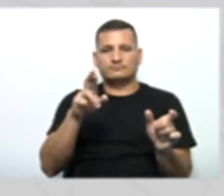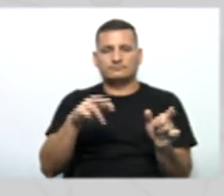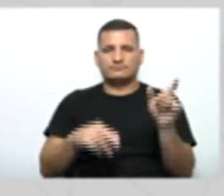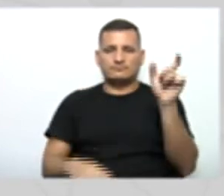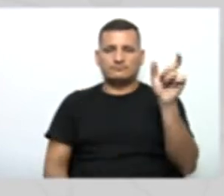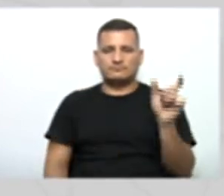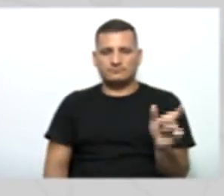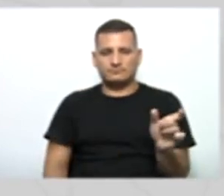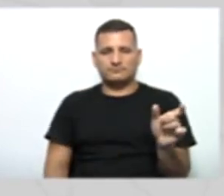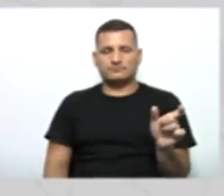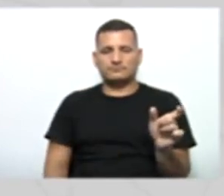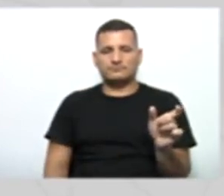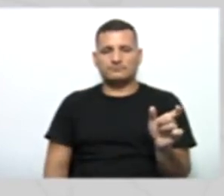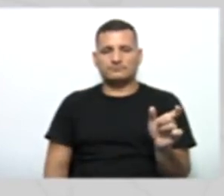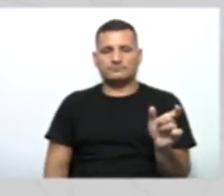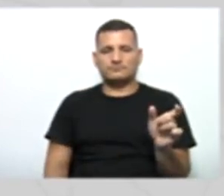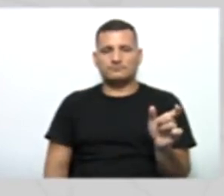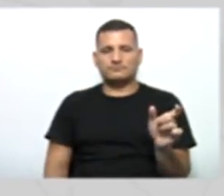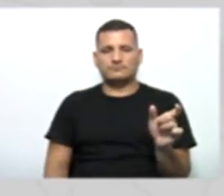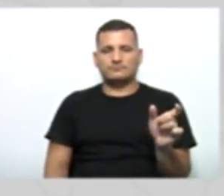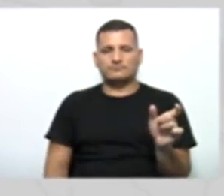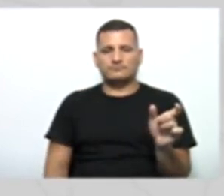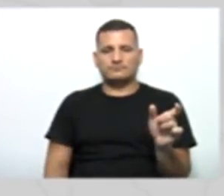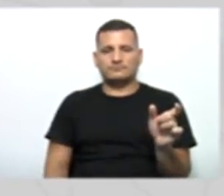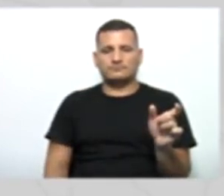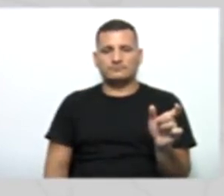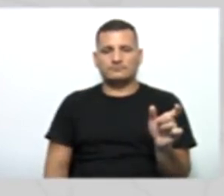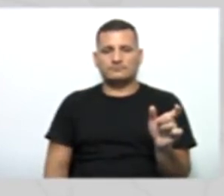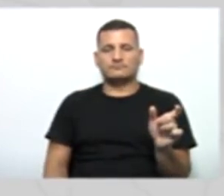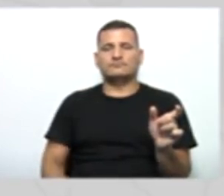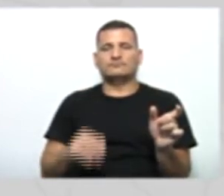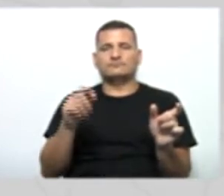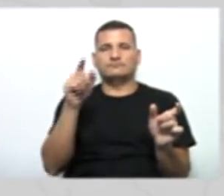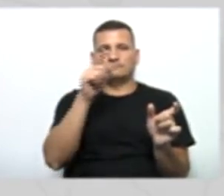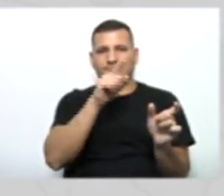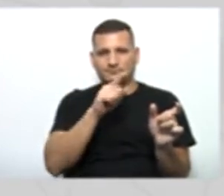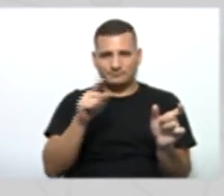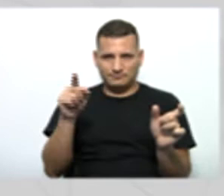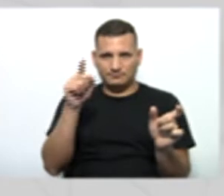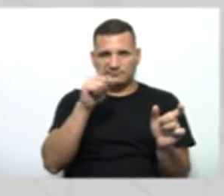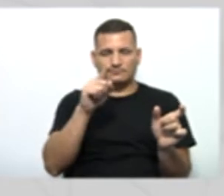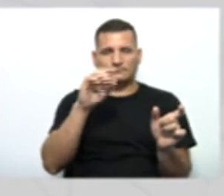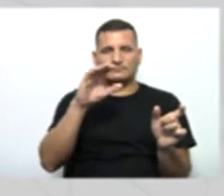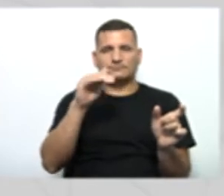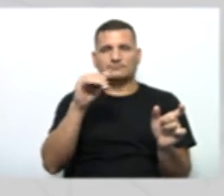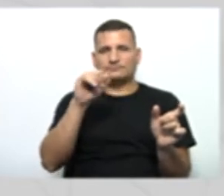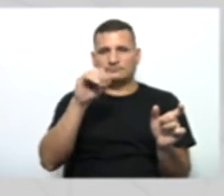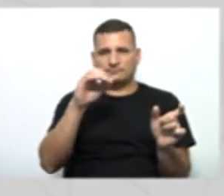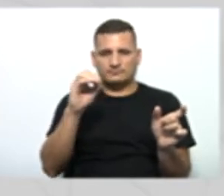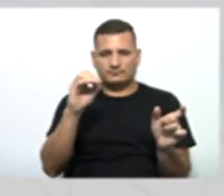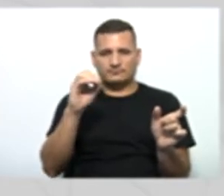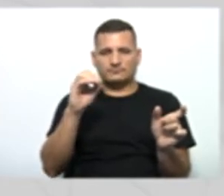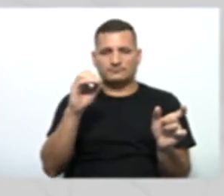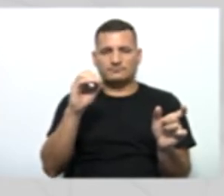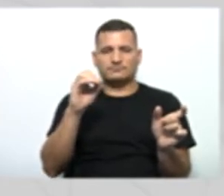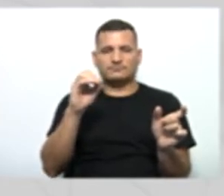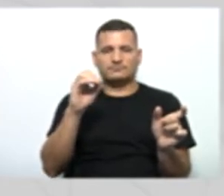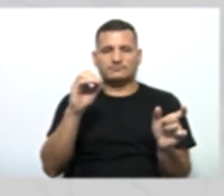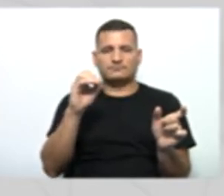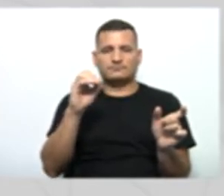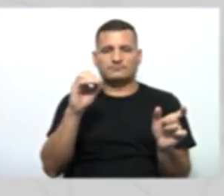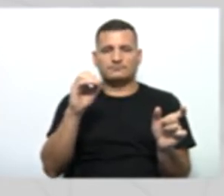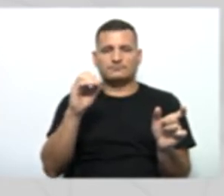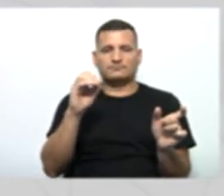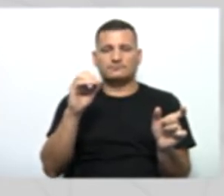ator. Eu tenho aqui, ó, um caso de uso, certo? E aqui, ó, o